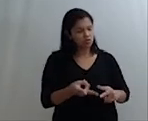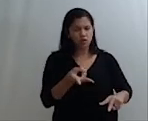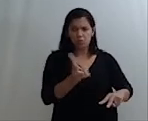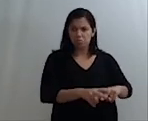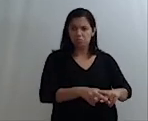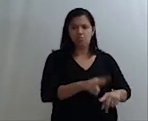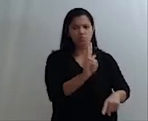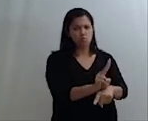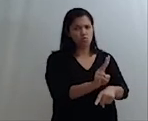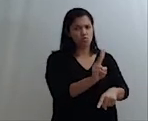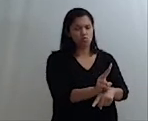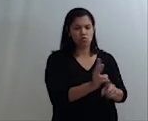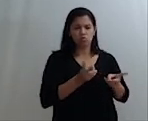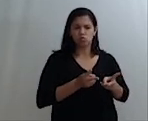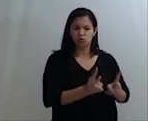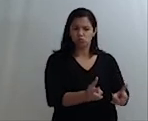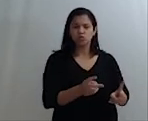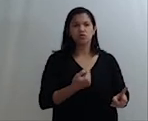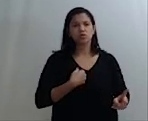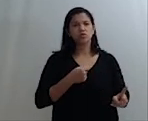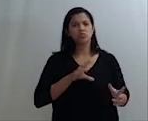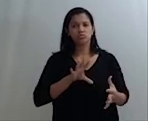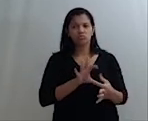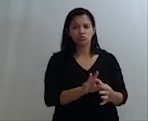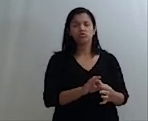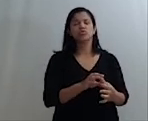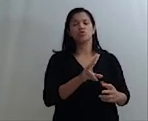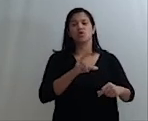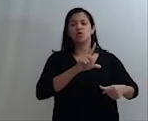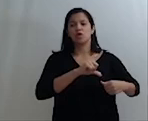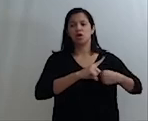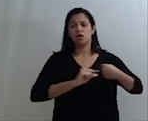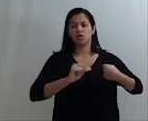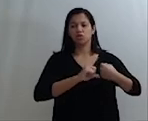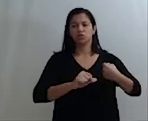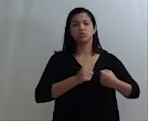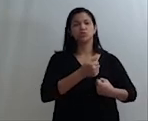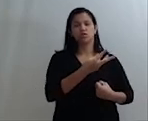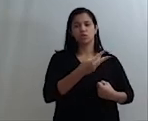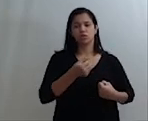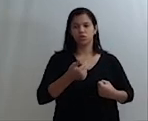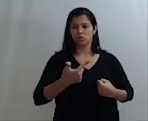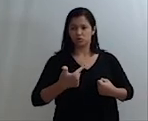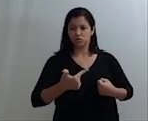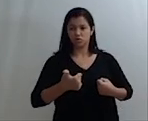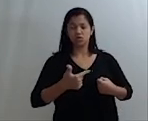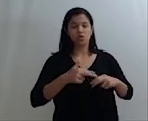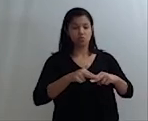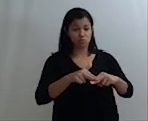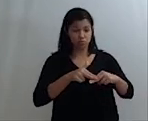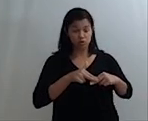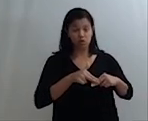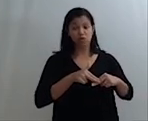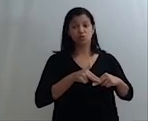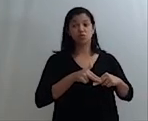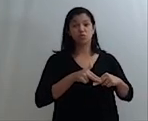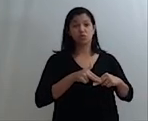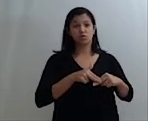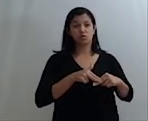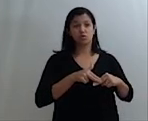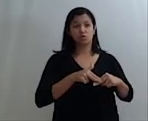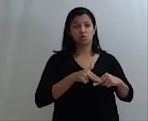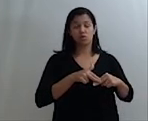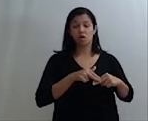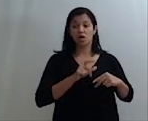em pública nos termos do artigo 312 do Código Processo Penal com efeito assentou-se eu tô falando que é o agente